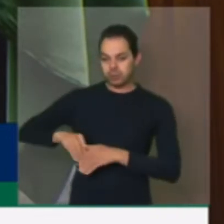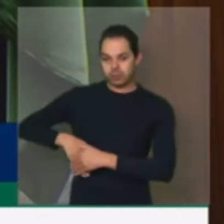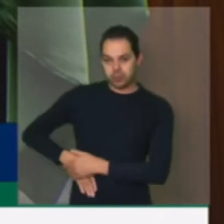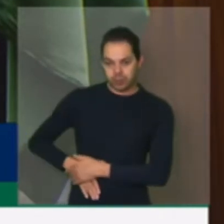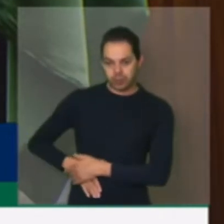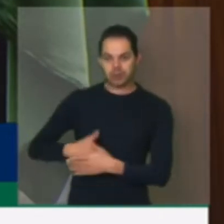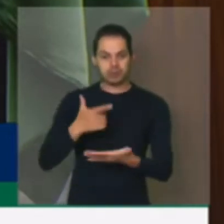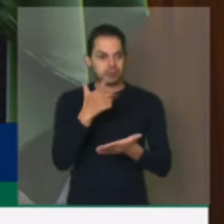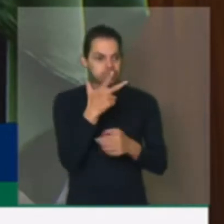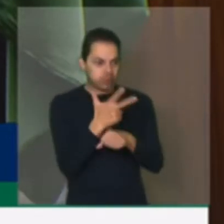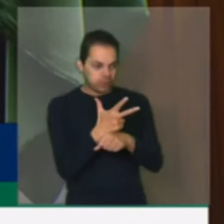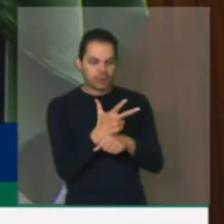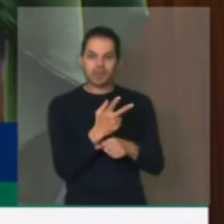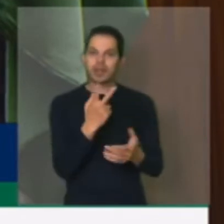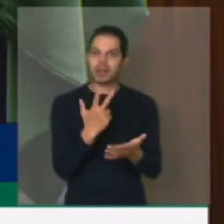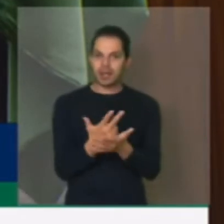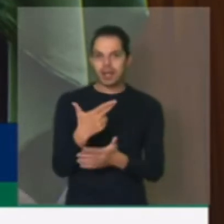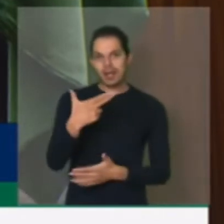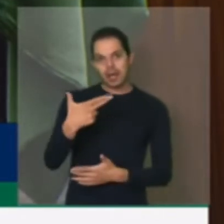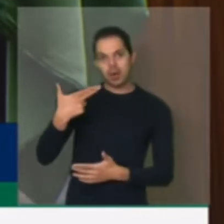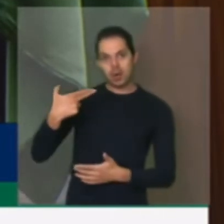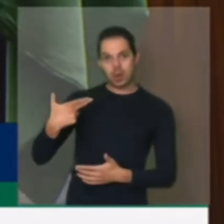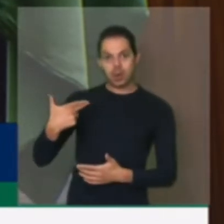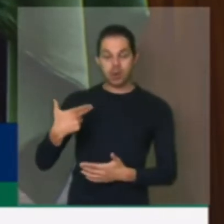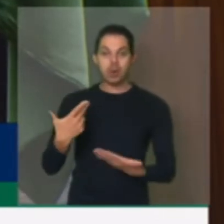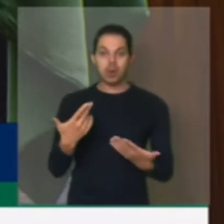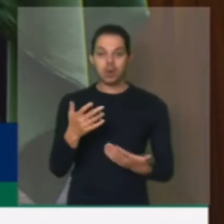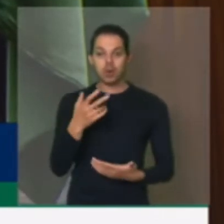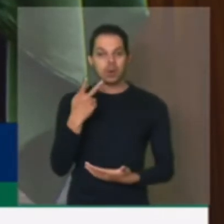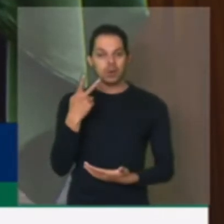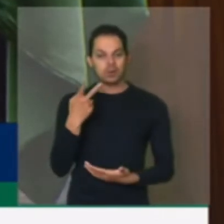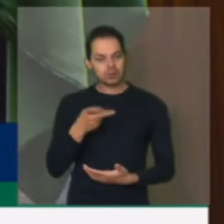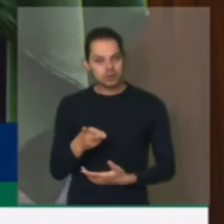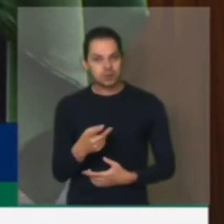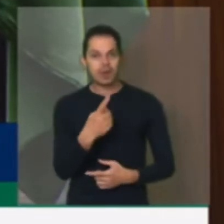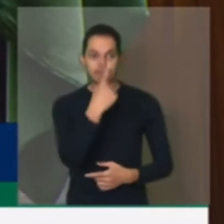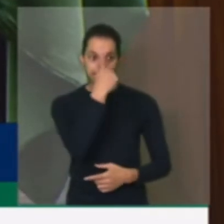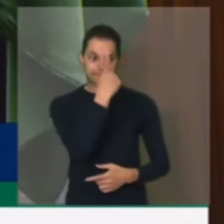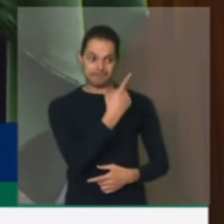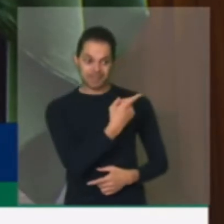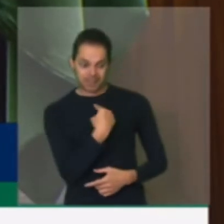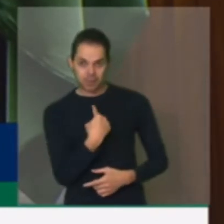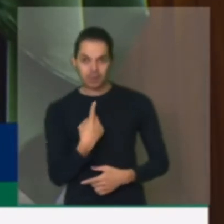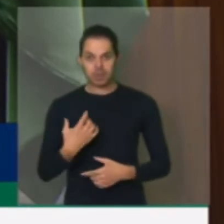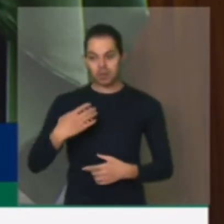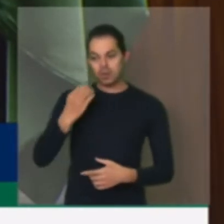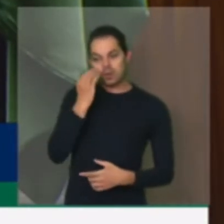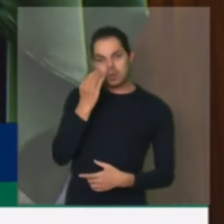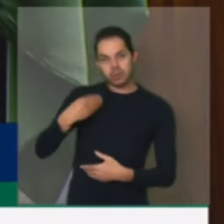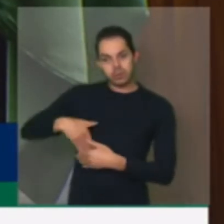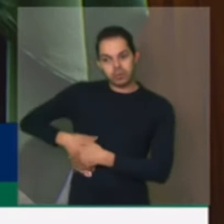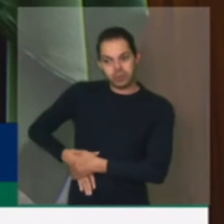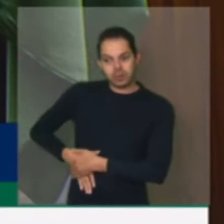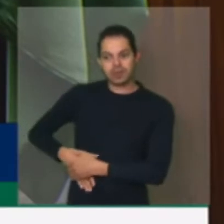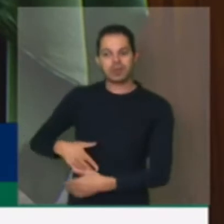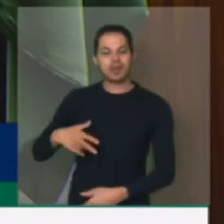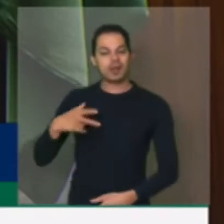com a arma apontada, dizendo que eu deveria desviar meu celular. Essa foi a conduta da PM do Distrito